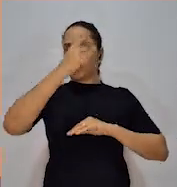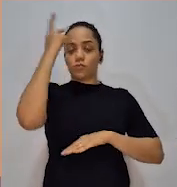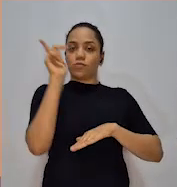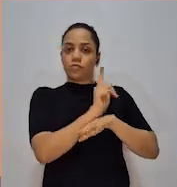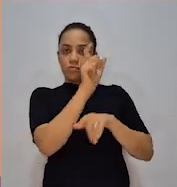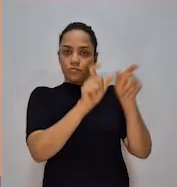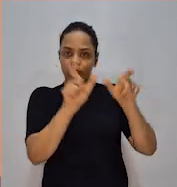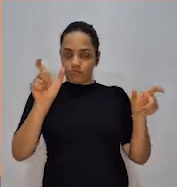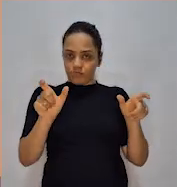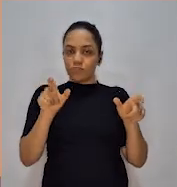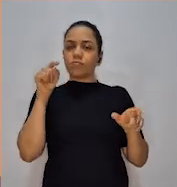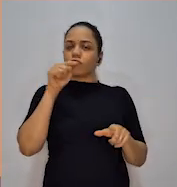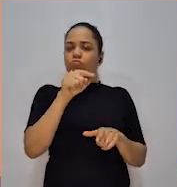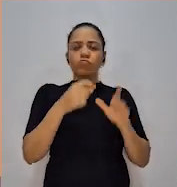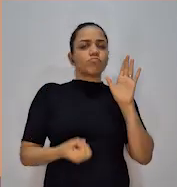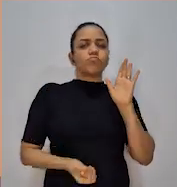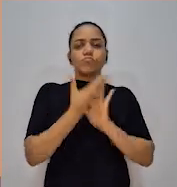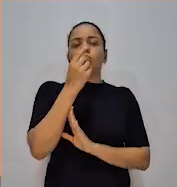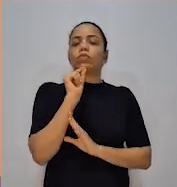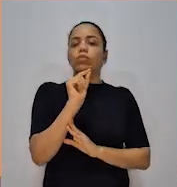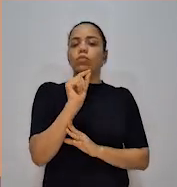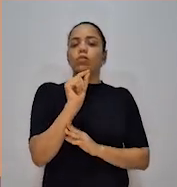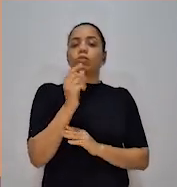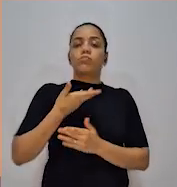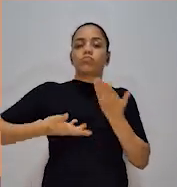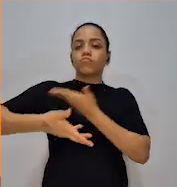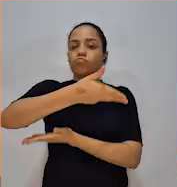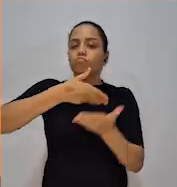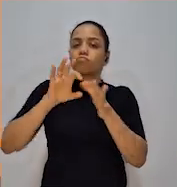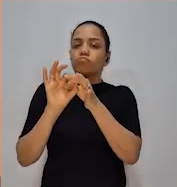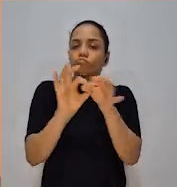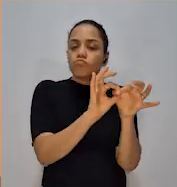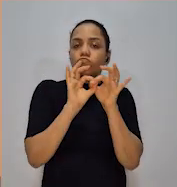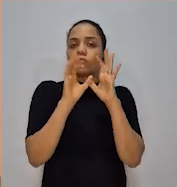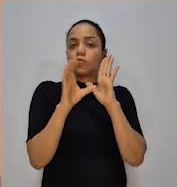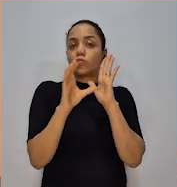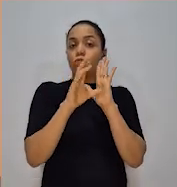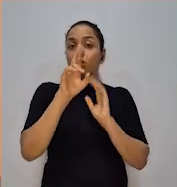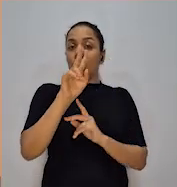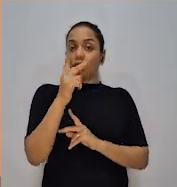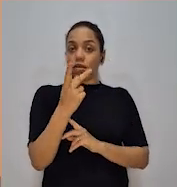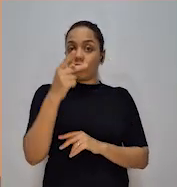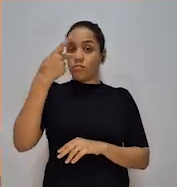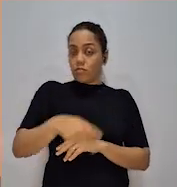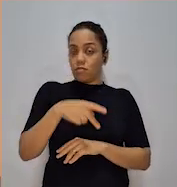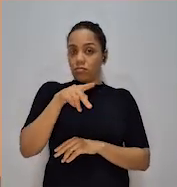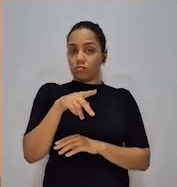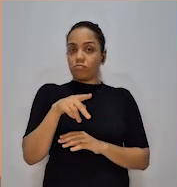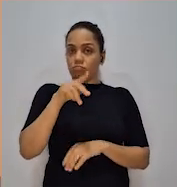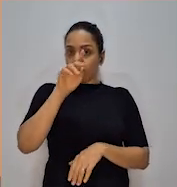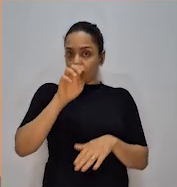nasce com o propósito de conectar, fortalecer e desenvolver a comunidade de RH no nosso estado. A APSA é um